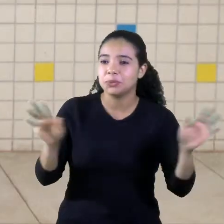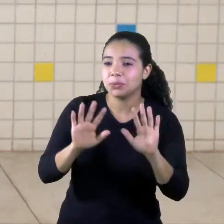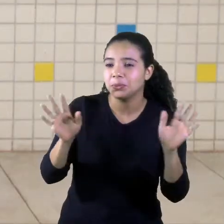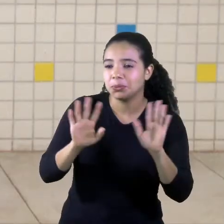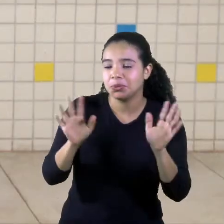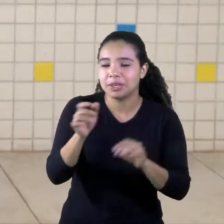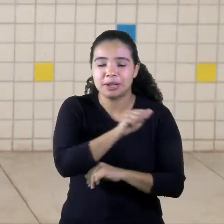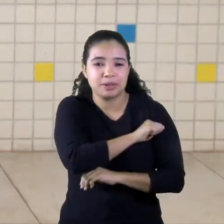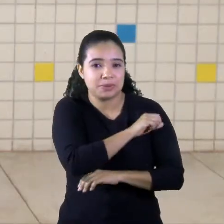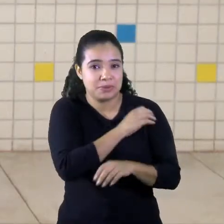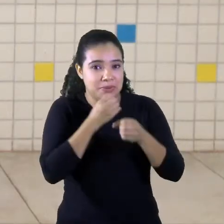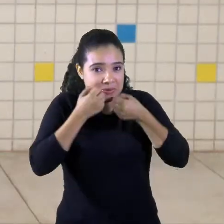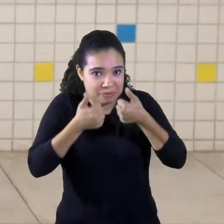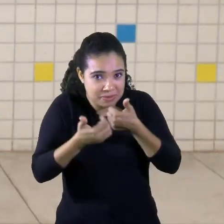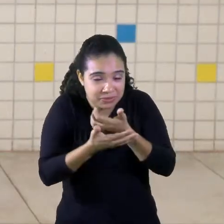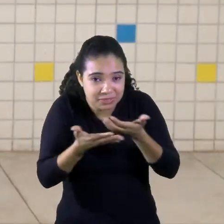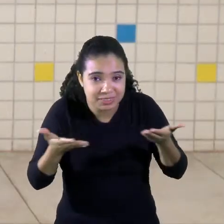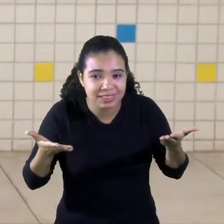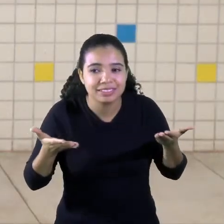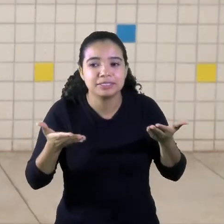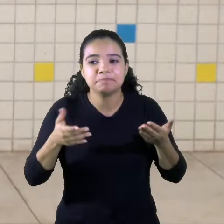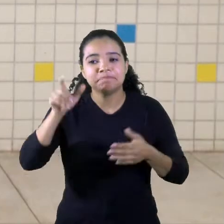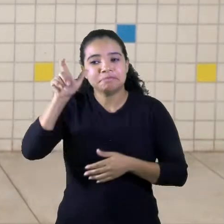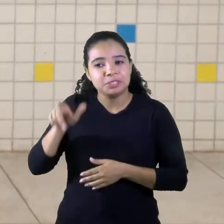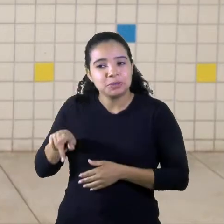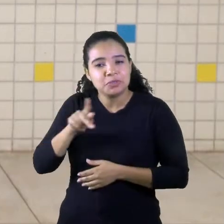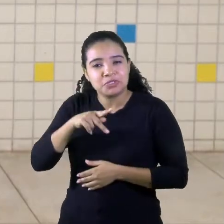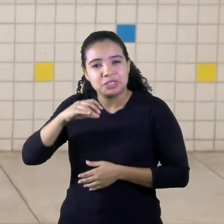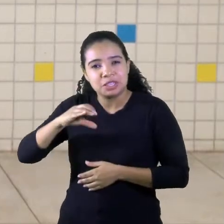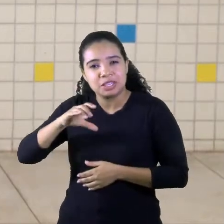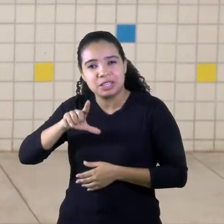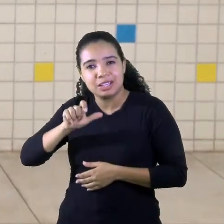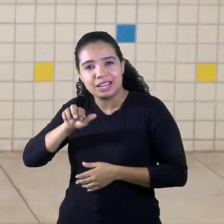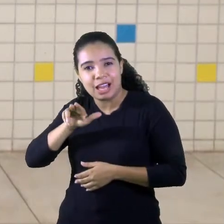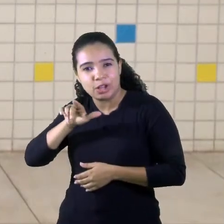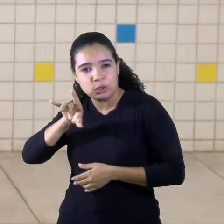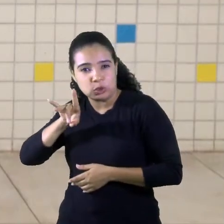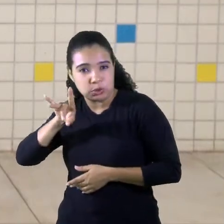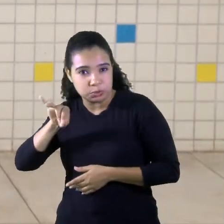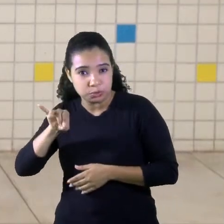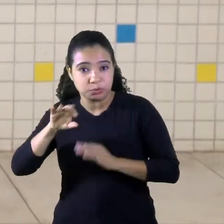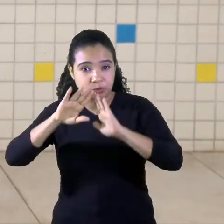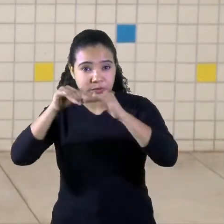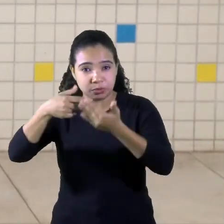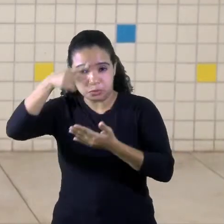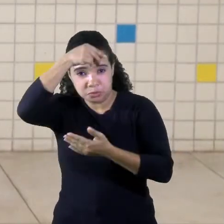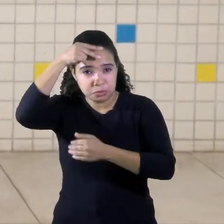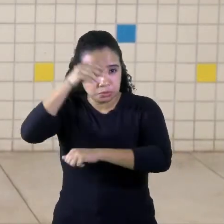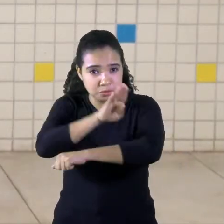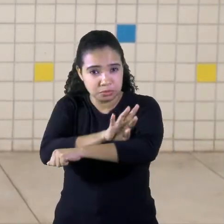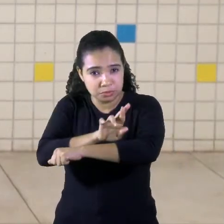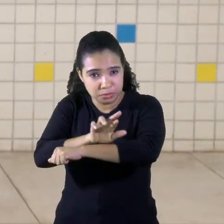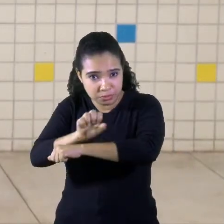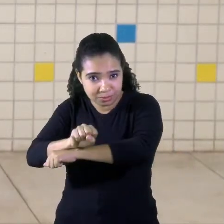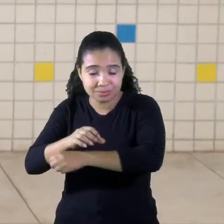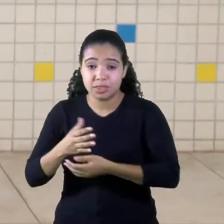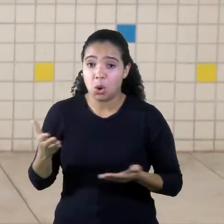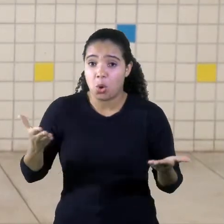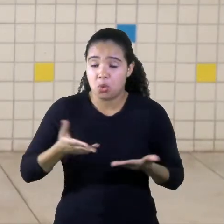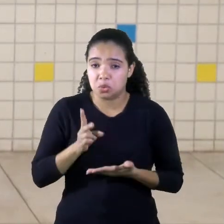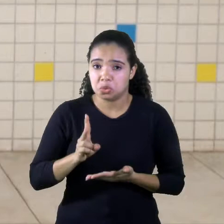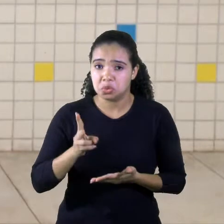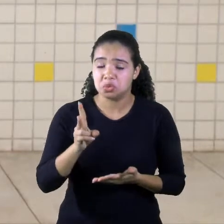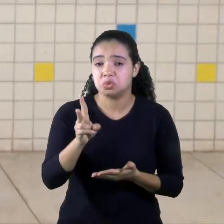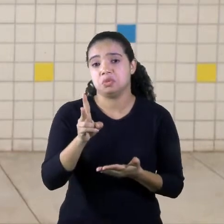Olá pessoal, tudo bem com vocês? Eu sou o professor Cláudio, lá do Colégio Beatriz Rodrigues, e hoje nós vamos